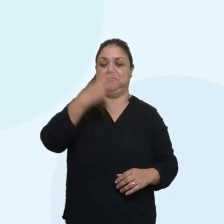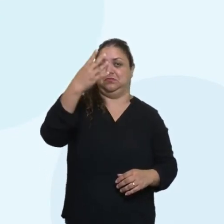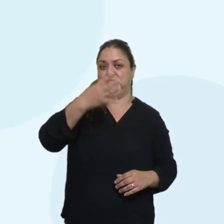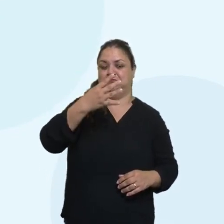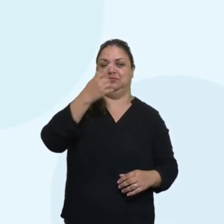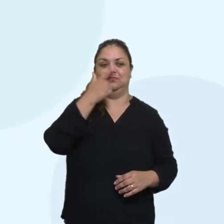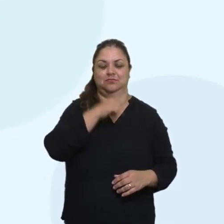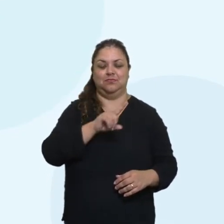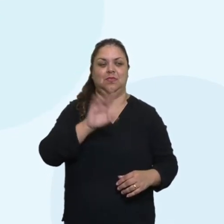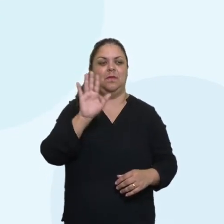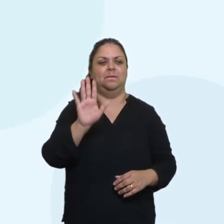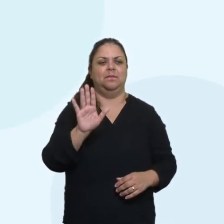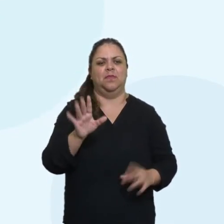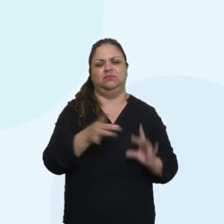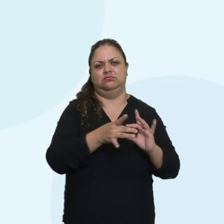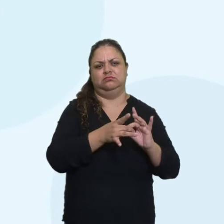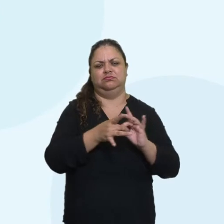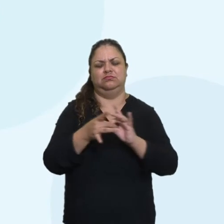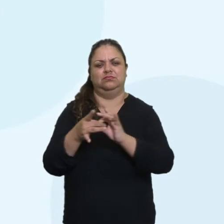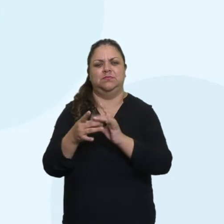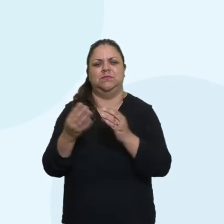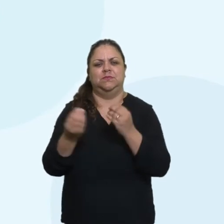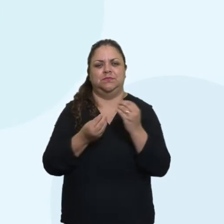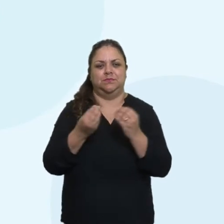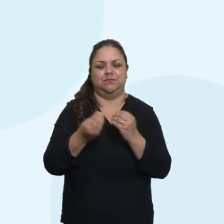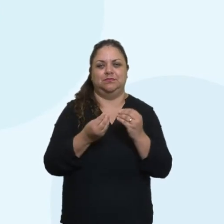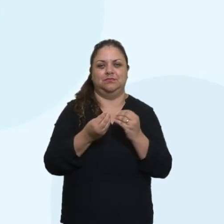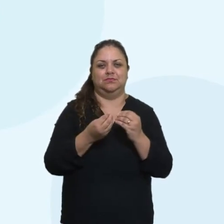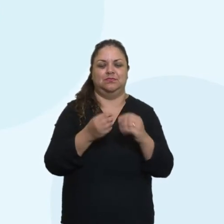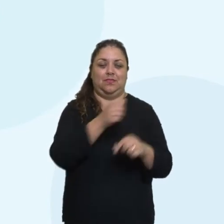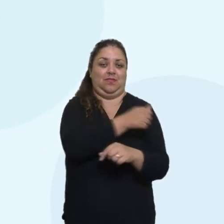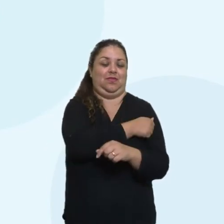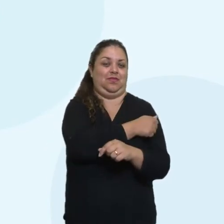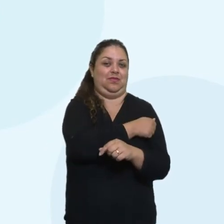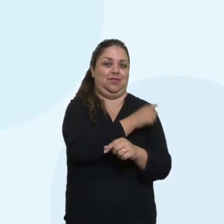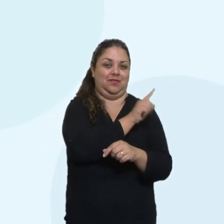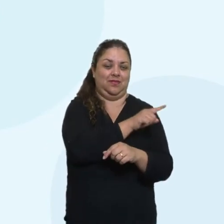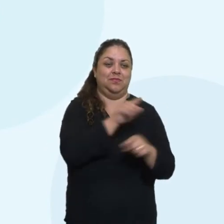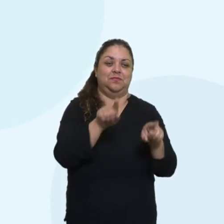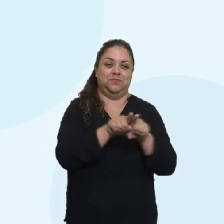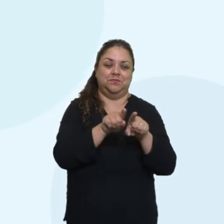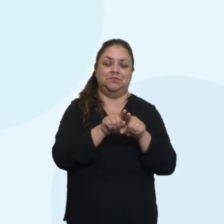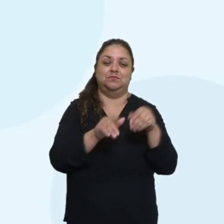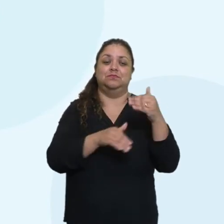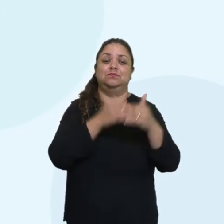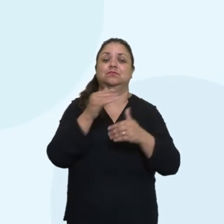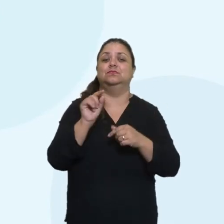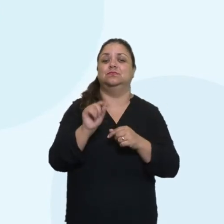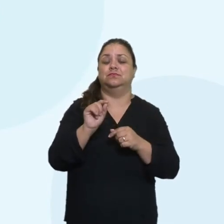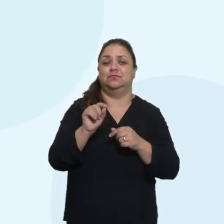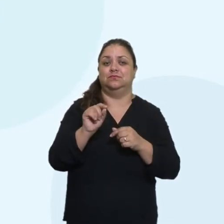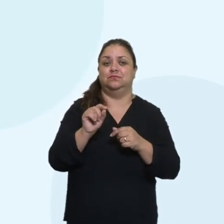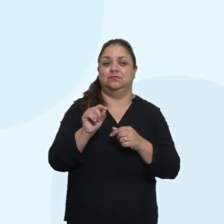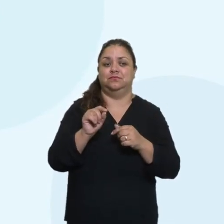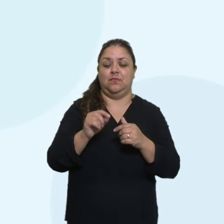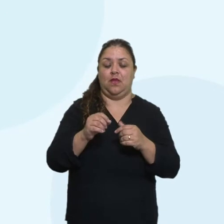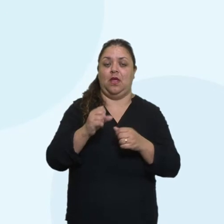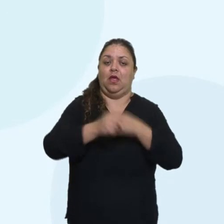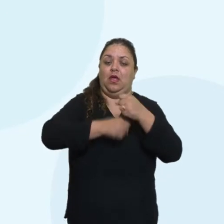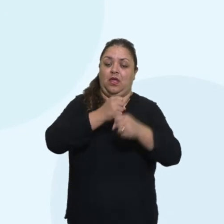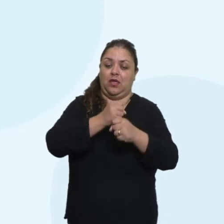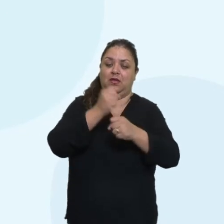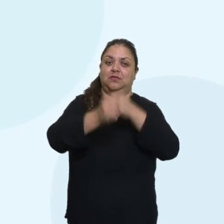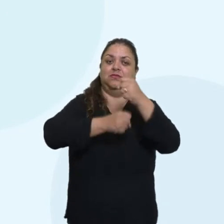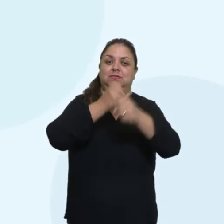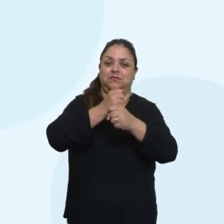é indissociável também porque o aluno está procurando progredindo também a nas etapas dos anos né